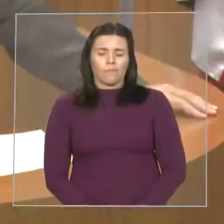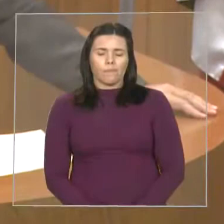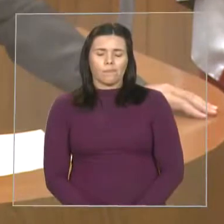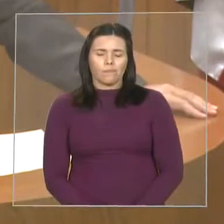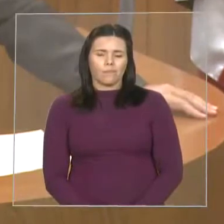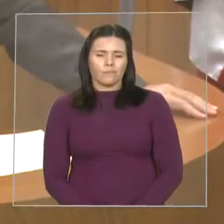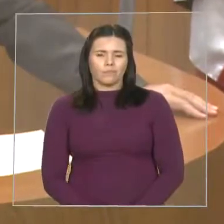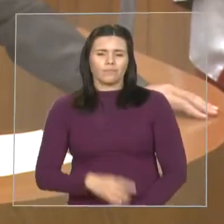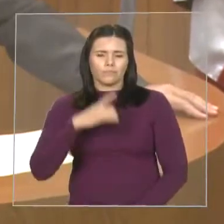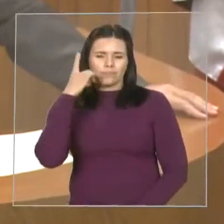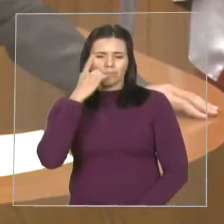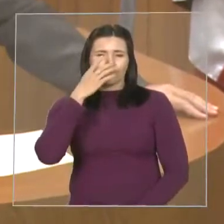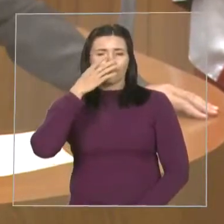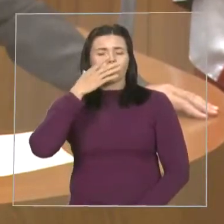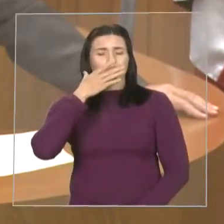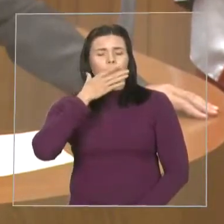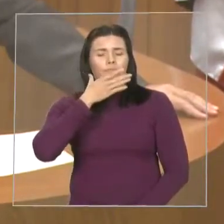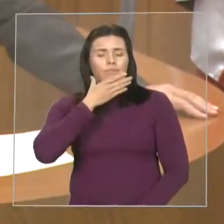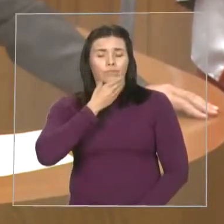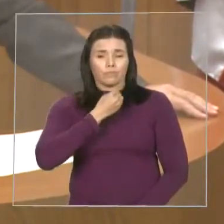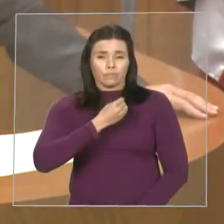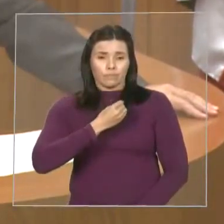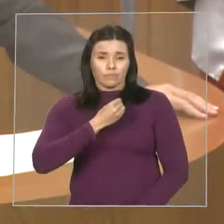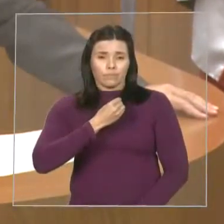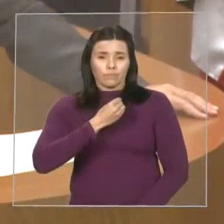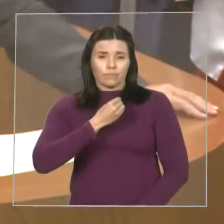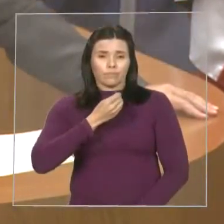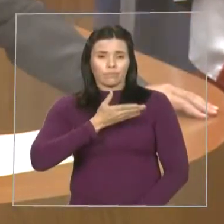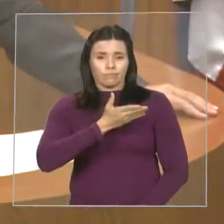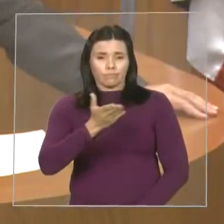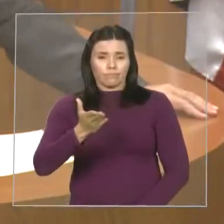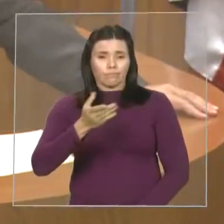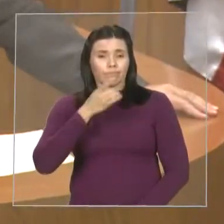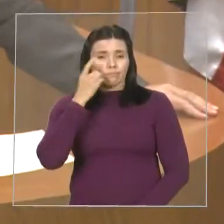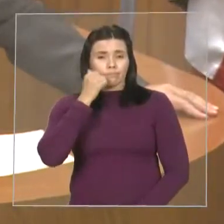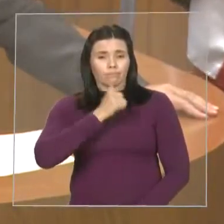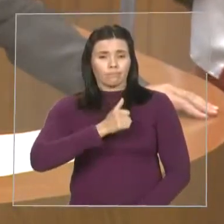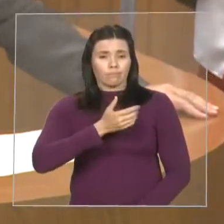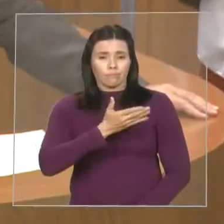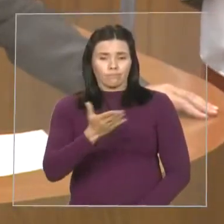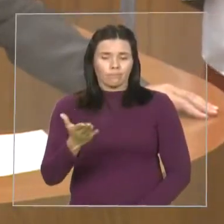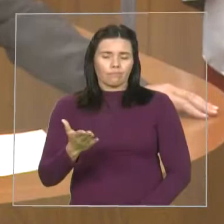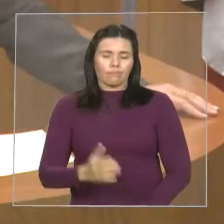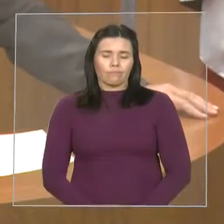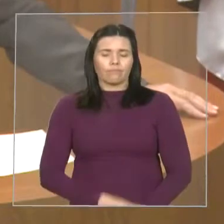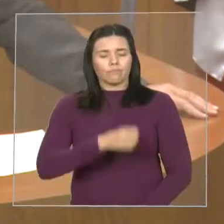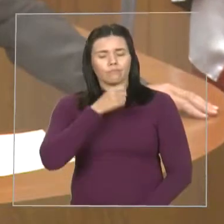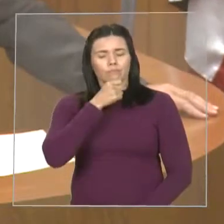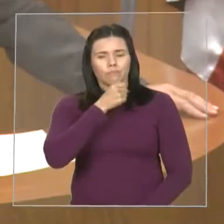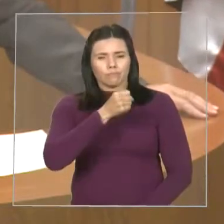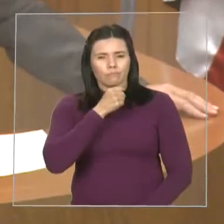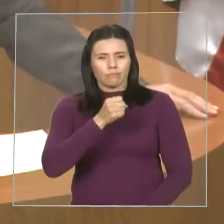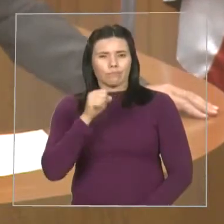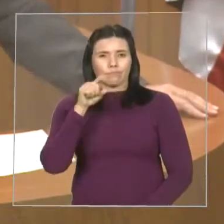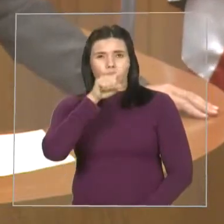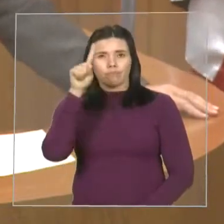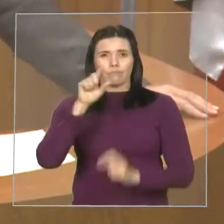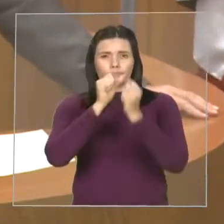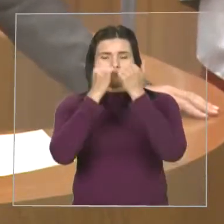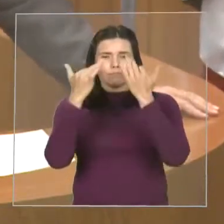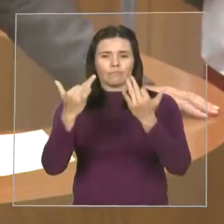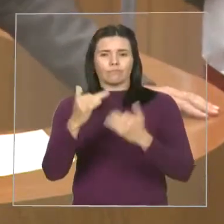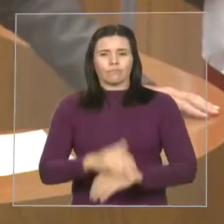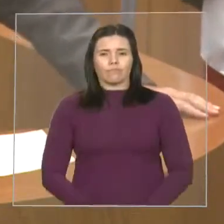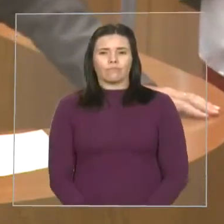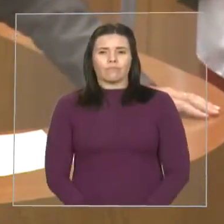senhores deputados, senhoras deputadas, jornalistas, galeria, aqueles que nos assistem pela